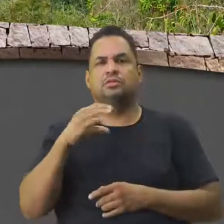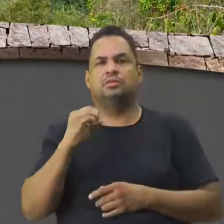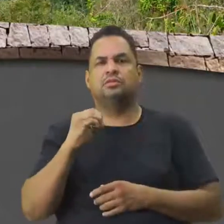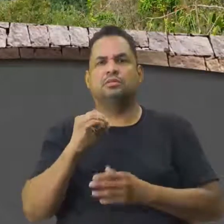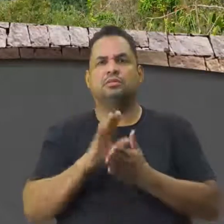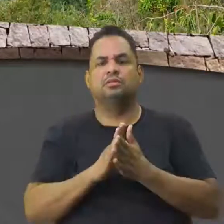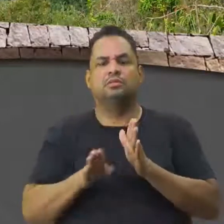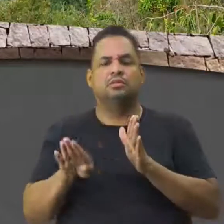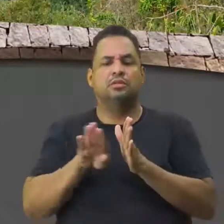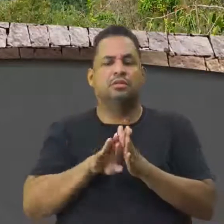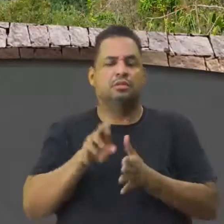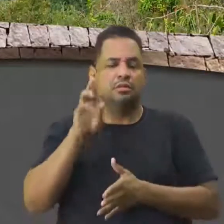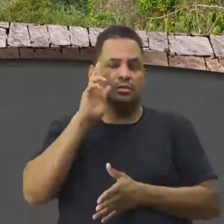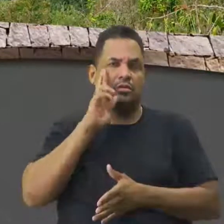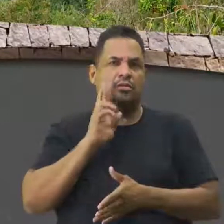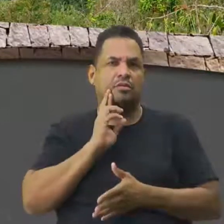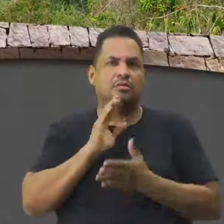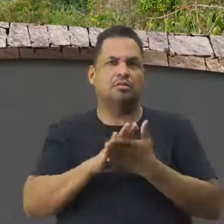chegaram em Rondônia